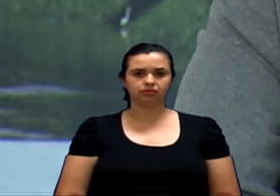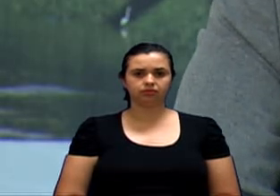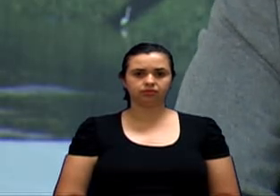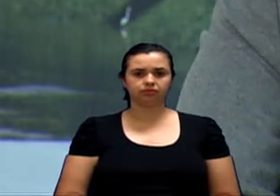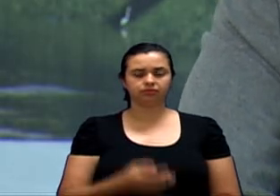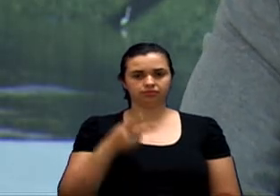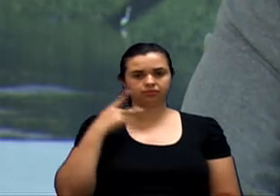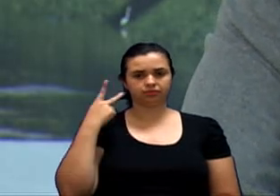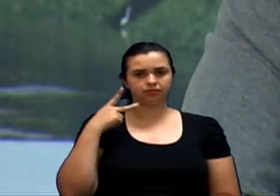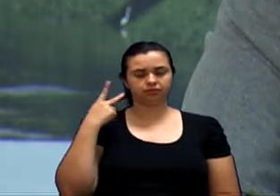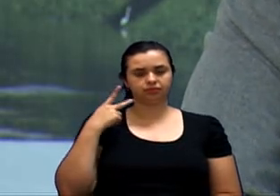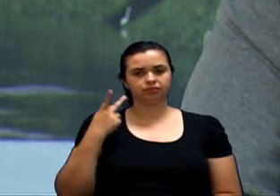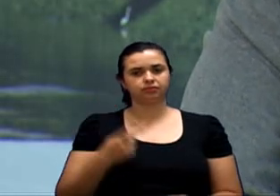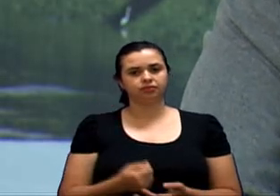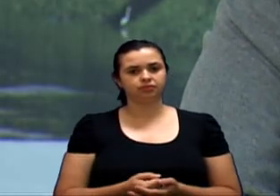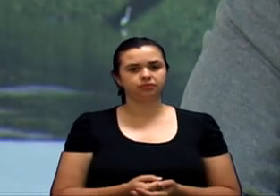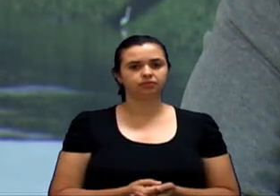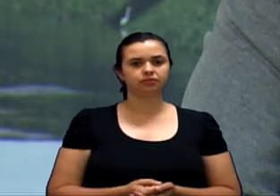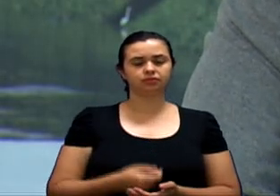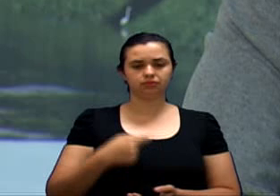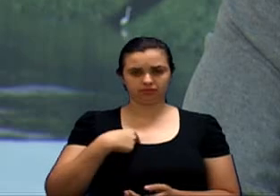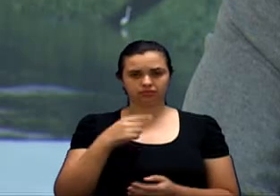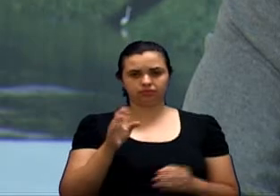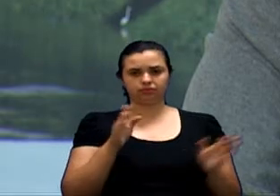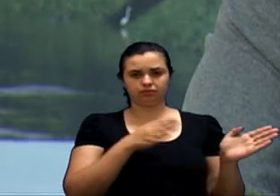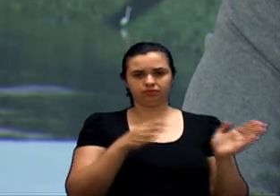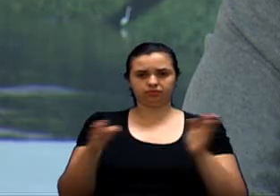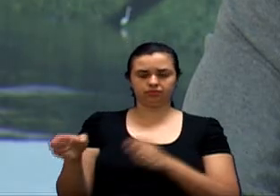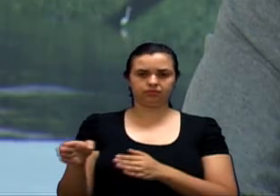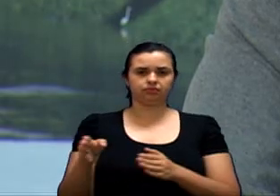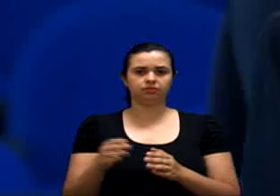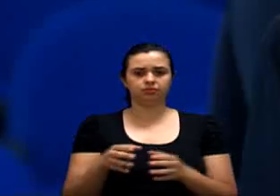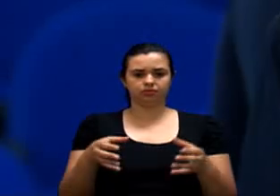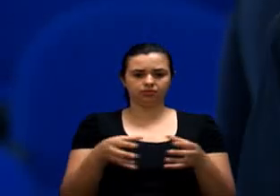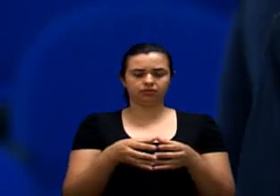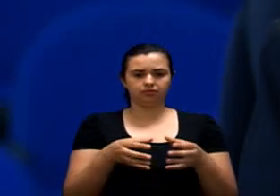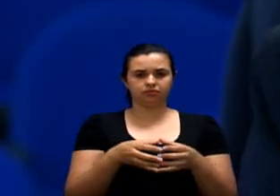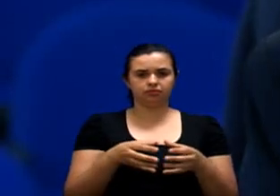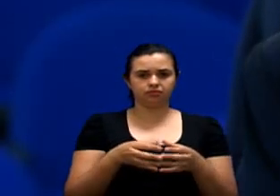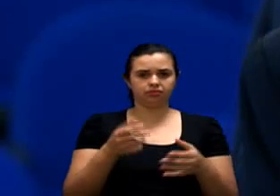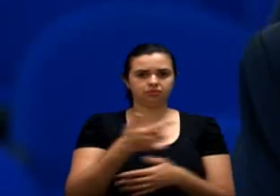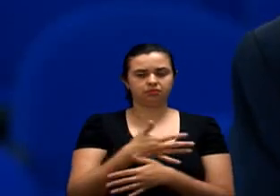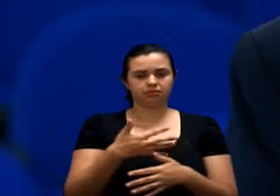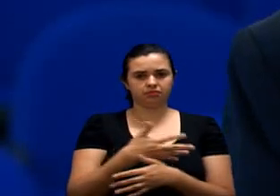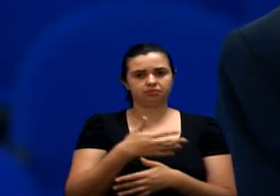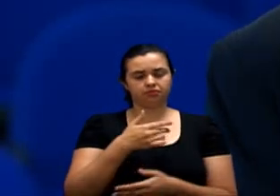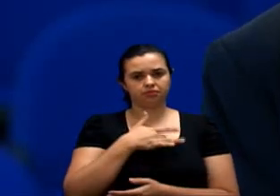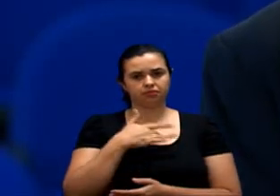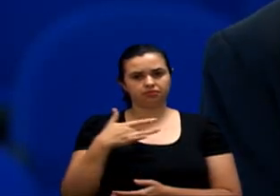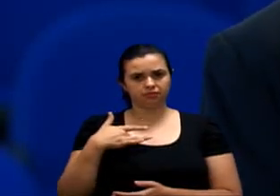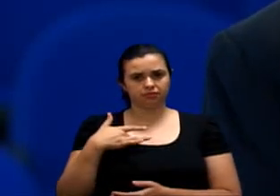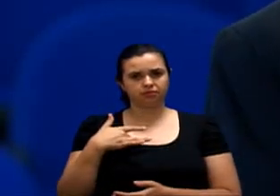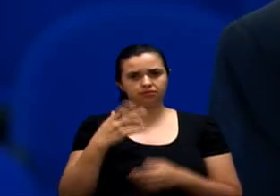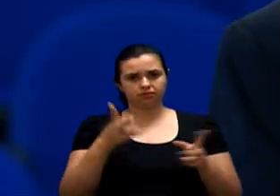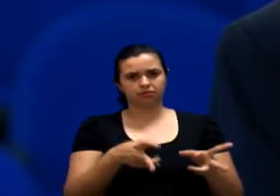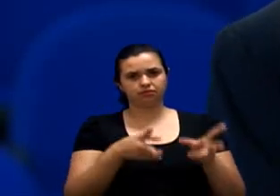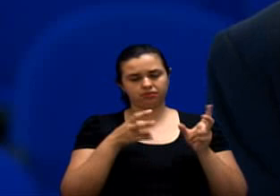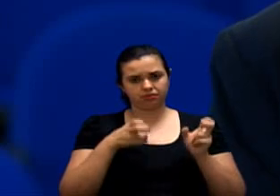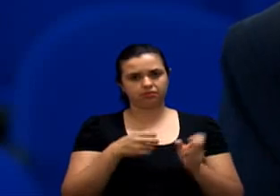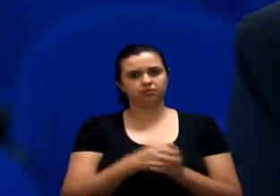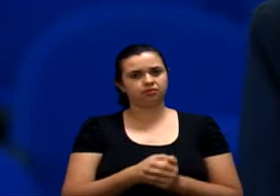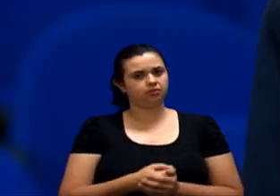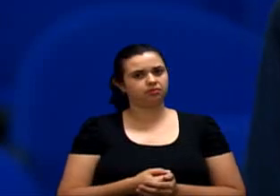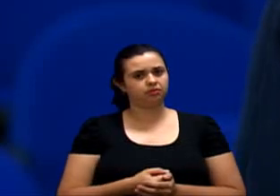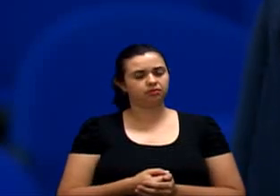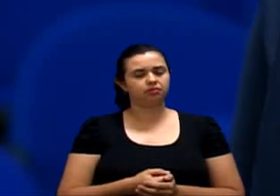Vereador, eu assistindo aqui outro dia a reunião do Conselho Municipal de Saúde, nós vimos que as UPHs outras, Zona Oeste,